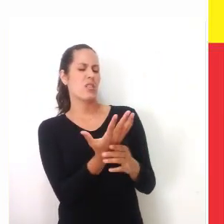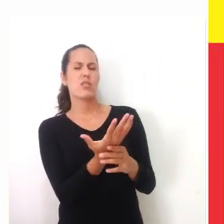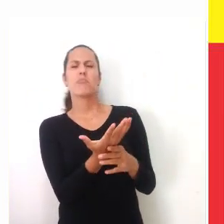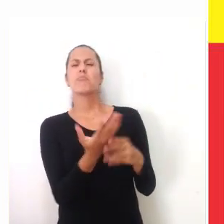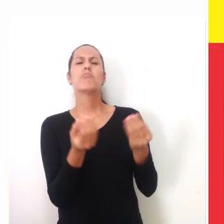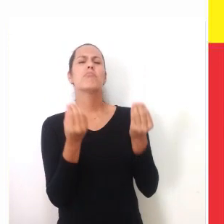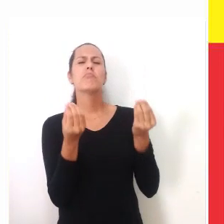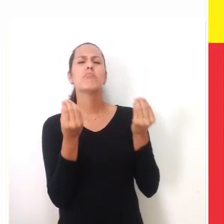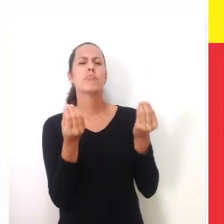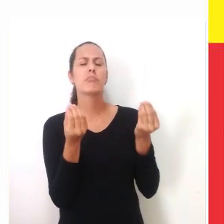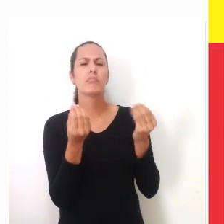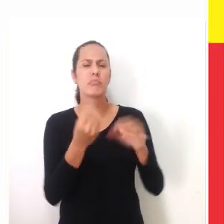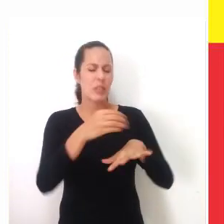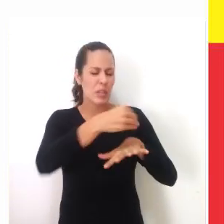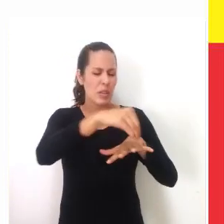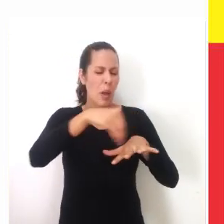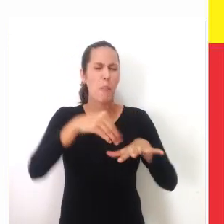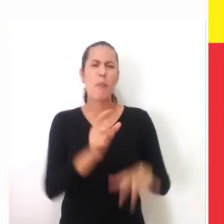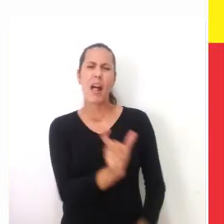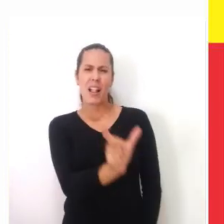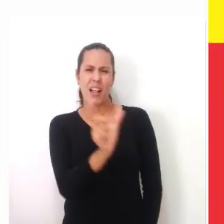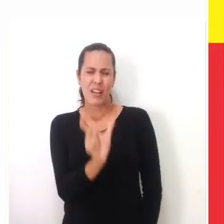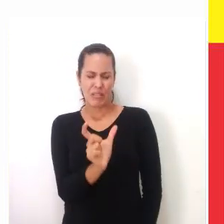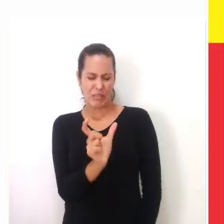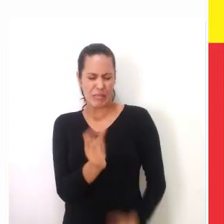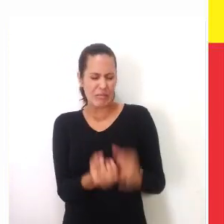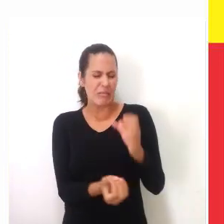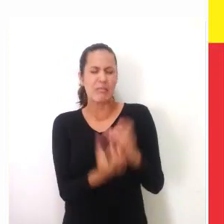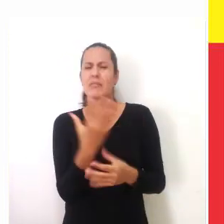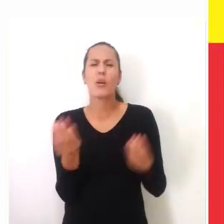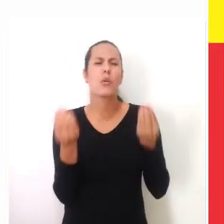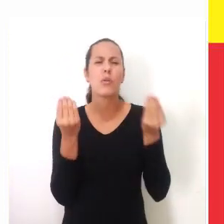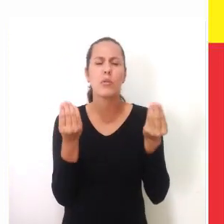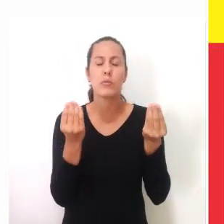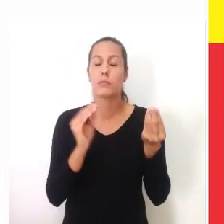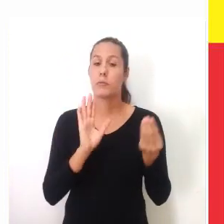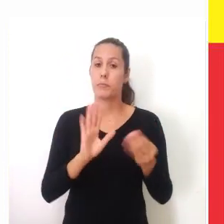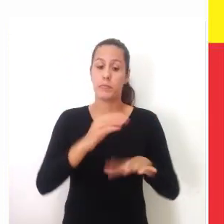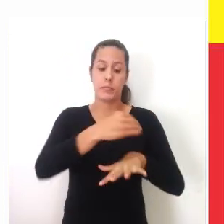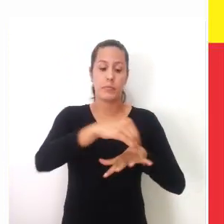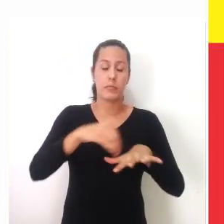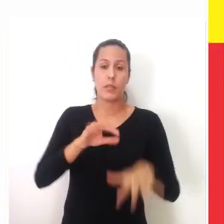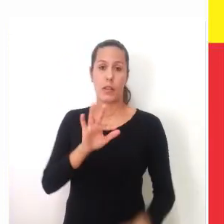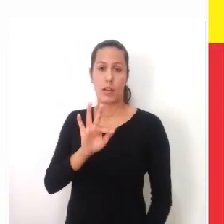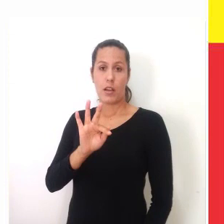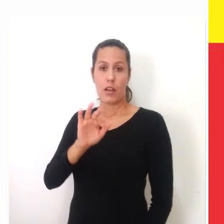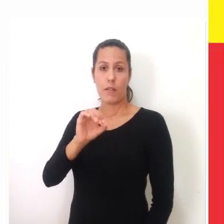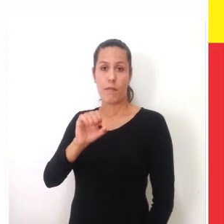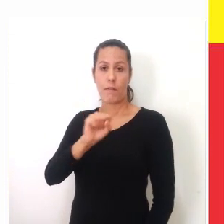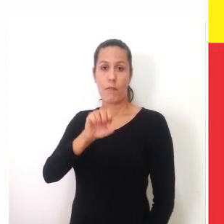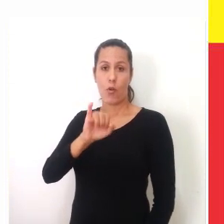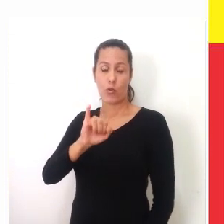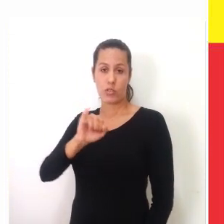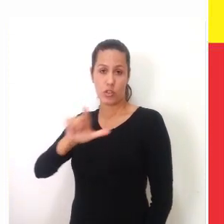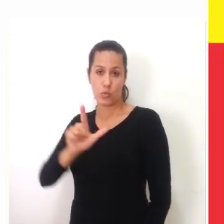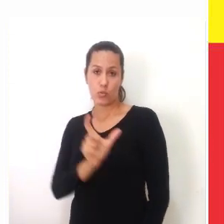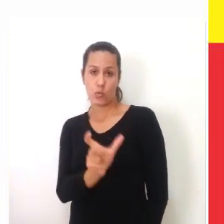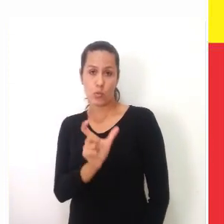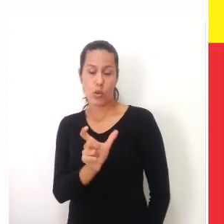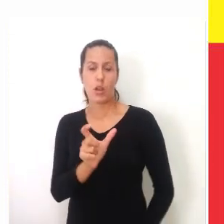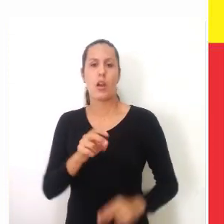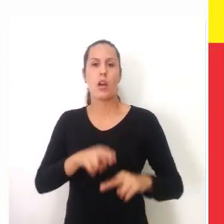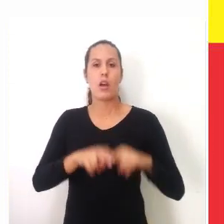é? Quem deu? De onde surgiu a palavra fóssil? Certo? A palavra fóssil vem do termo